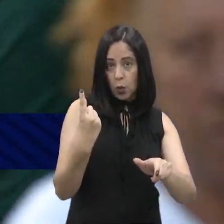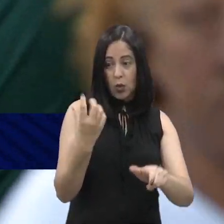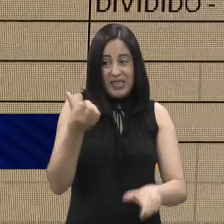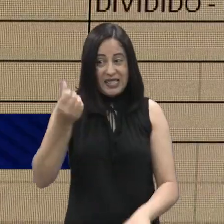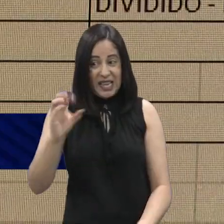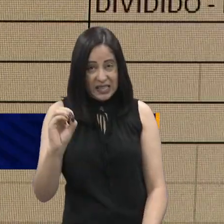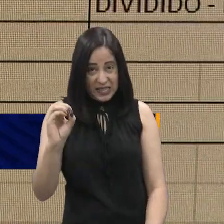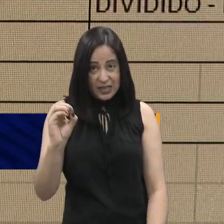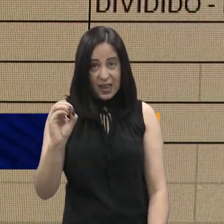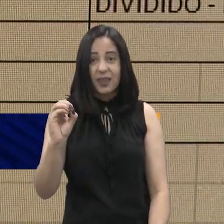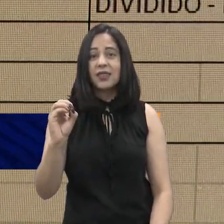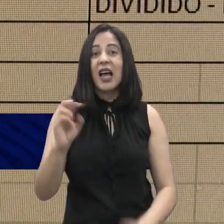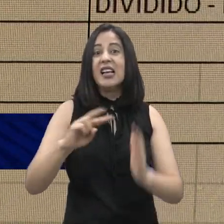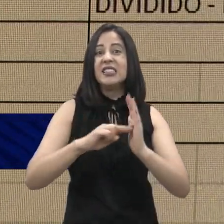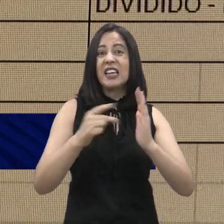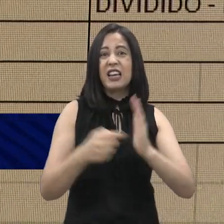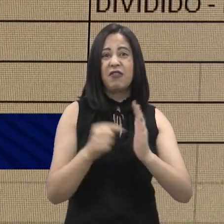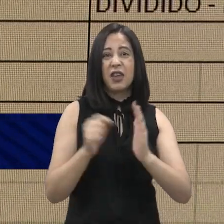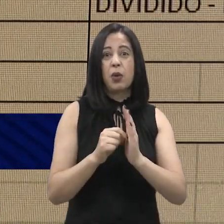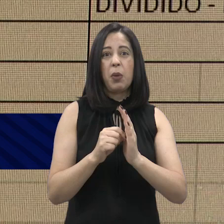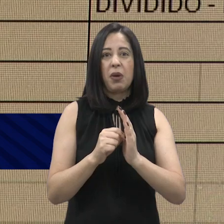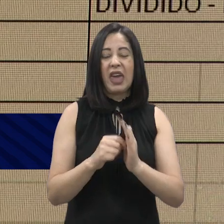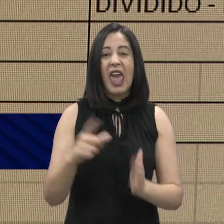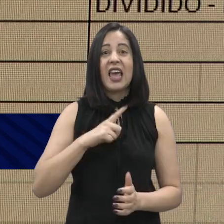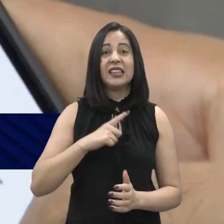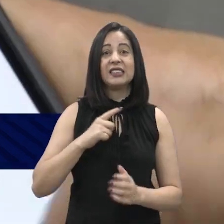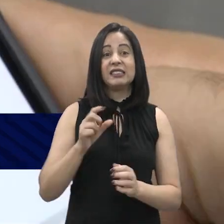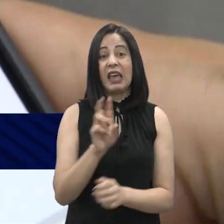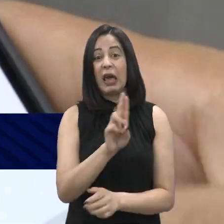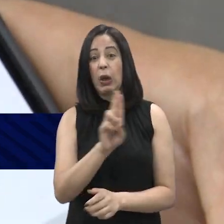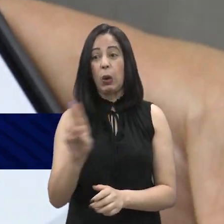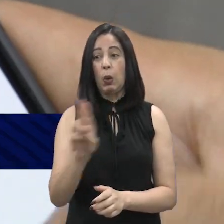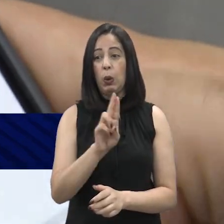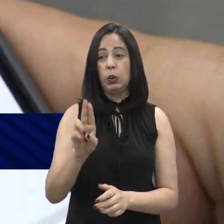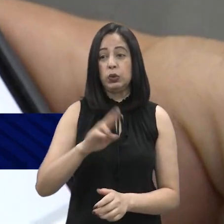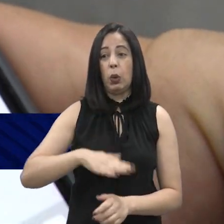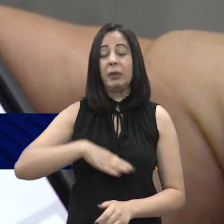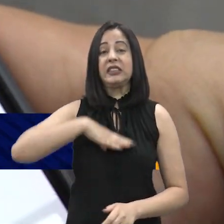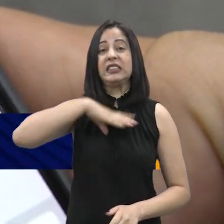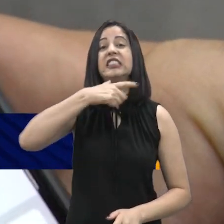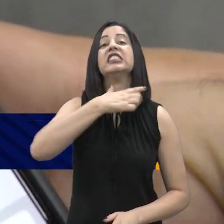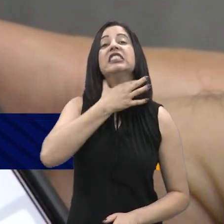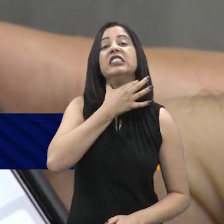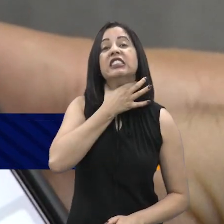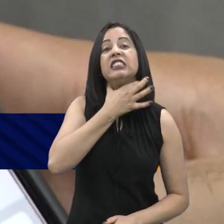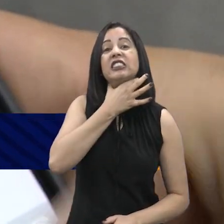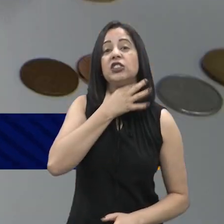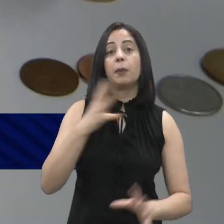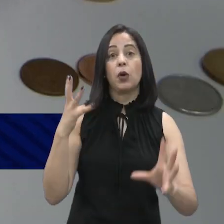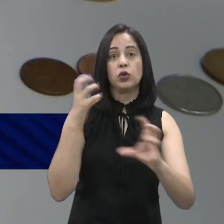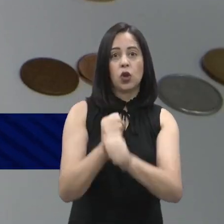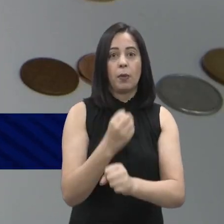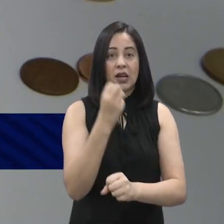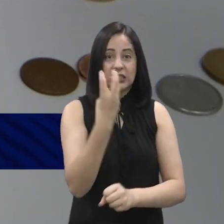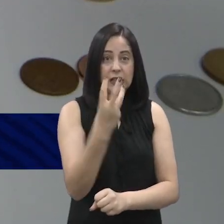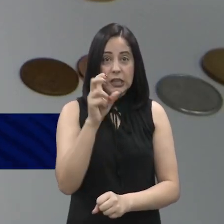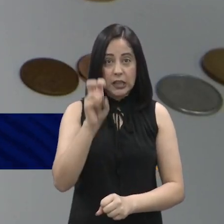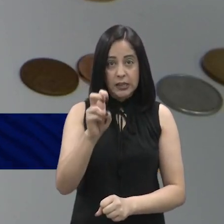anos representam a maior parte da população com nome restrito. De acordo com o Serasa, eles